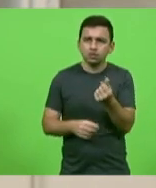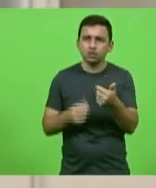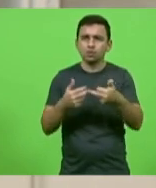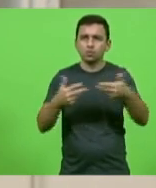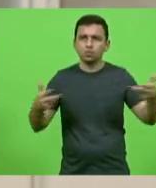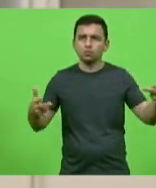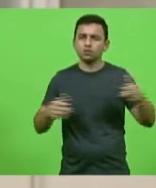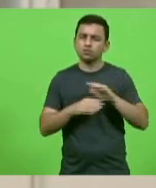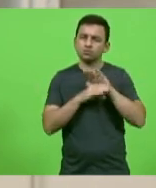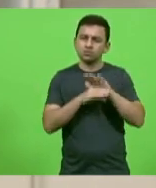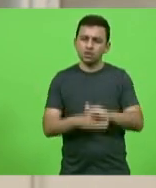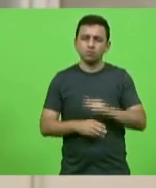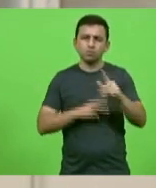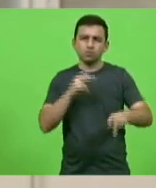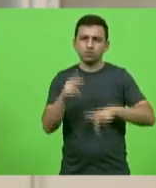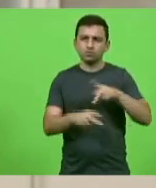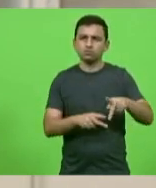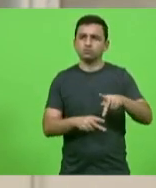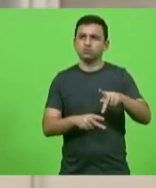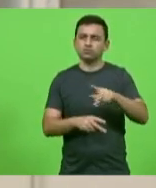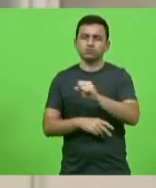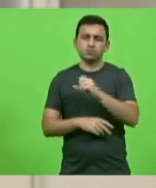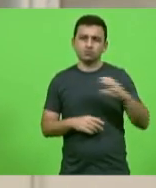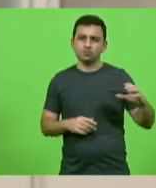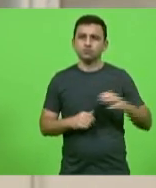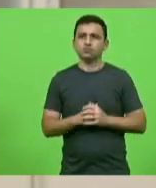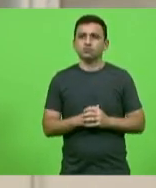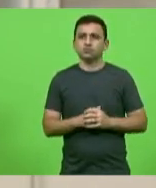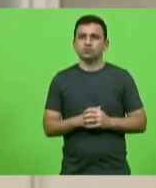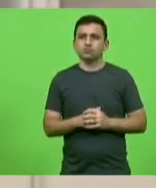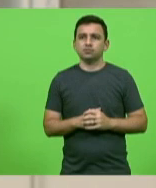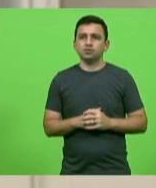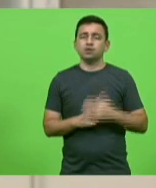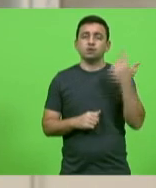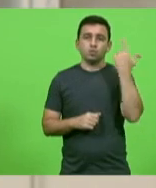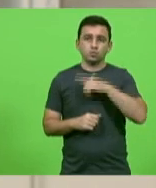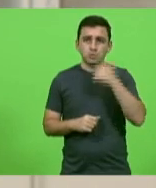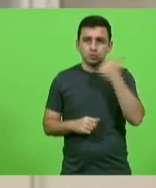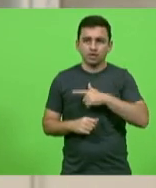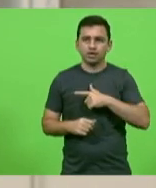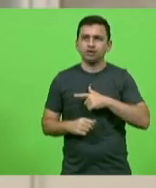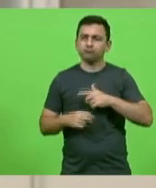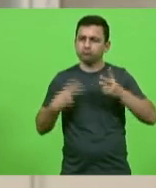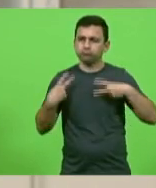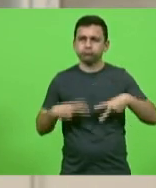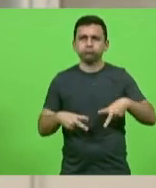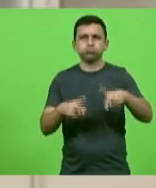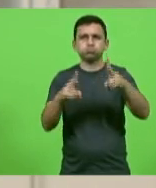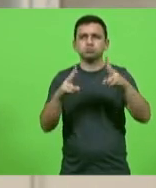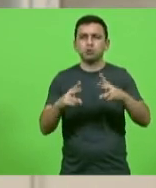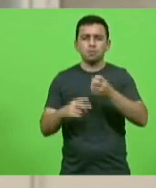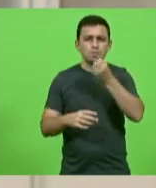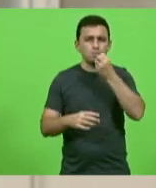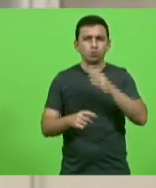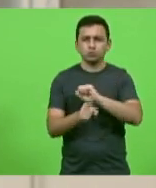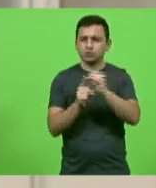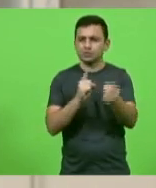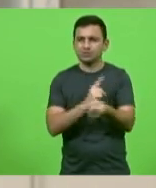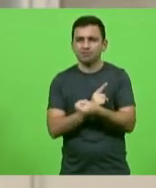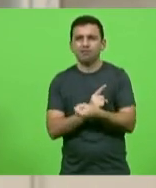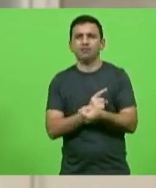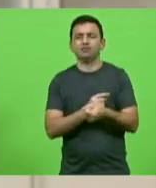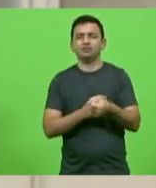em prol da coletividade de modo que a efetivar o princípio da máxima vantagem no Social